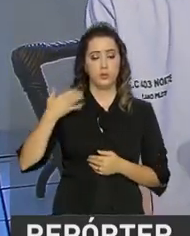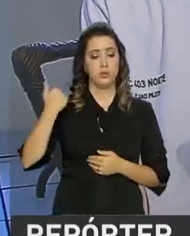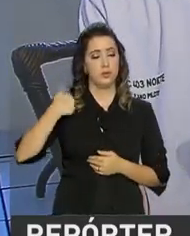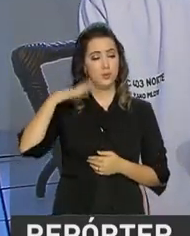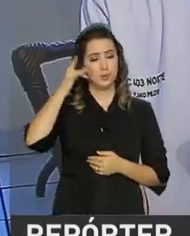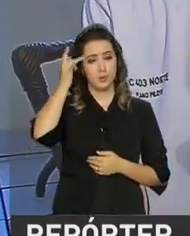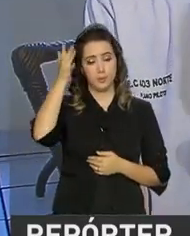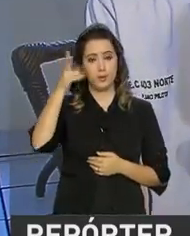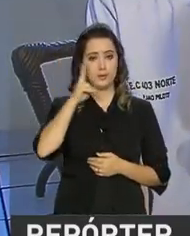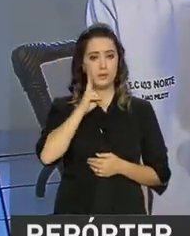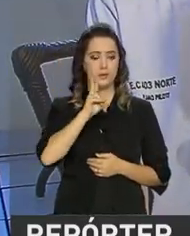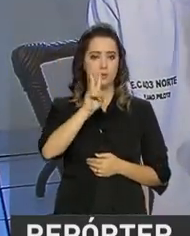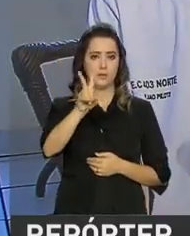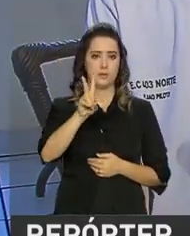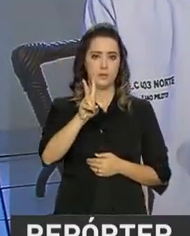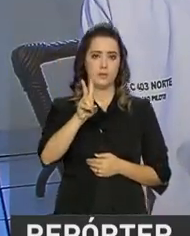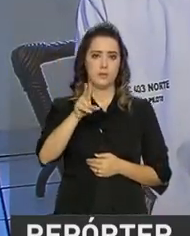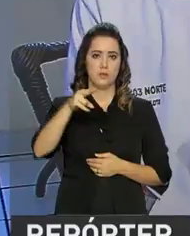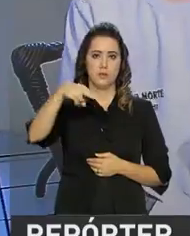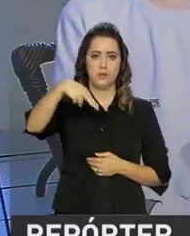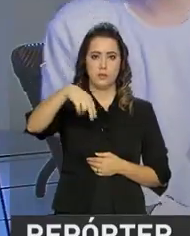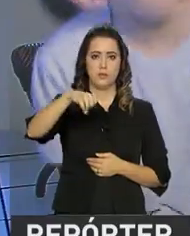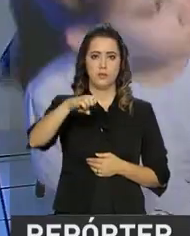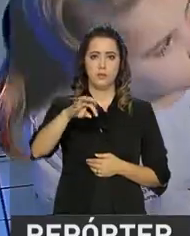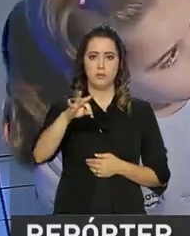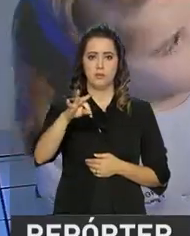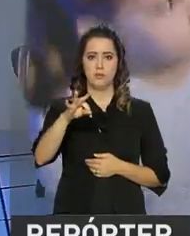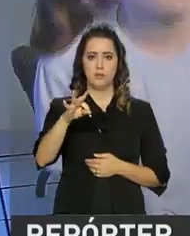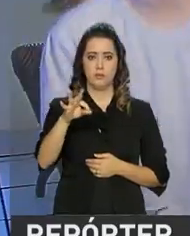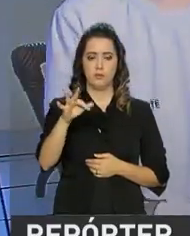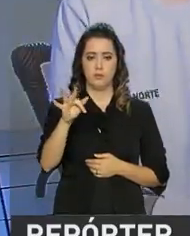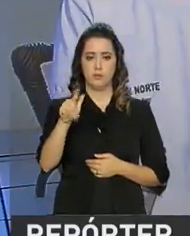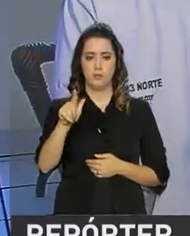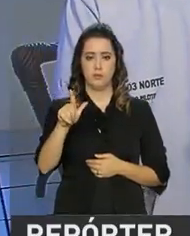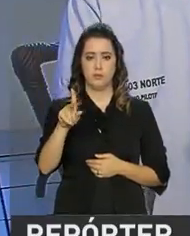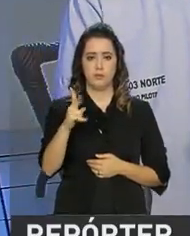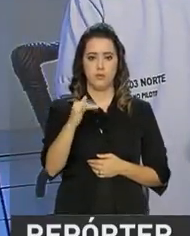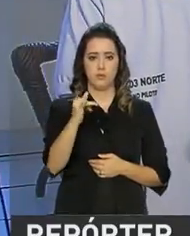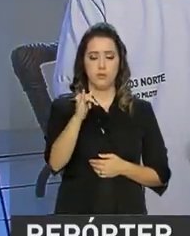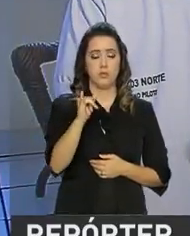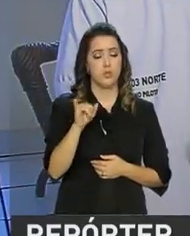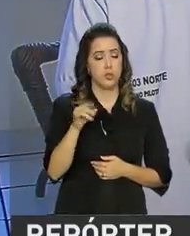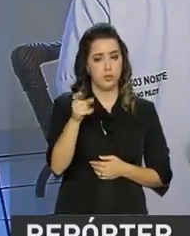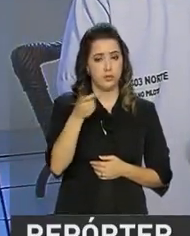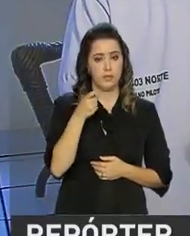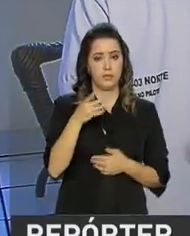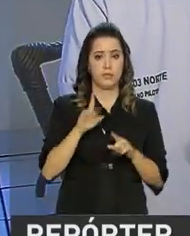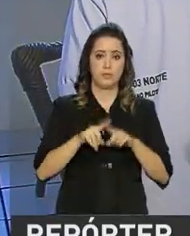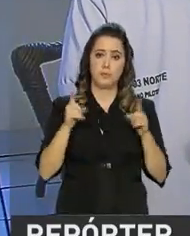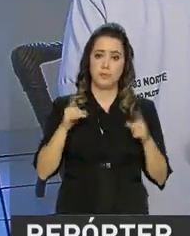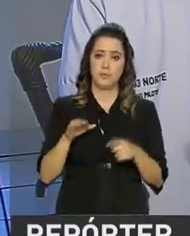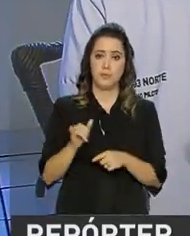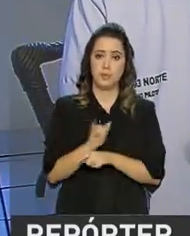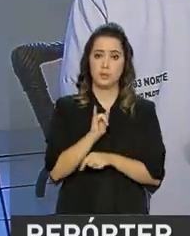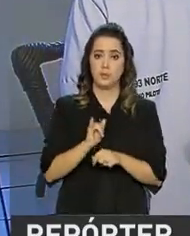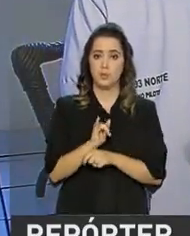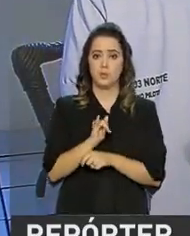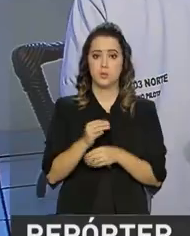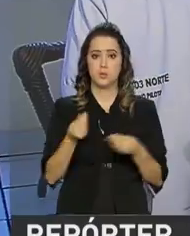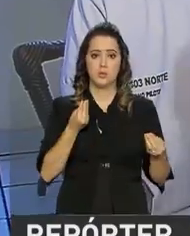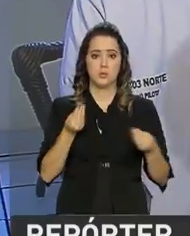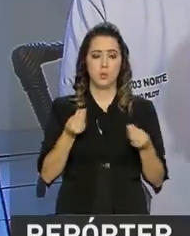de olhar o Netflix que tem a classificação, né? Aí quando vai para o YouTube, aí já não